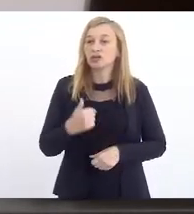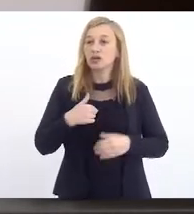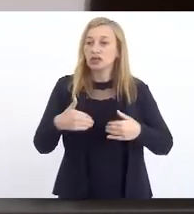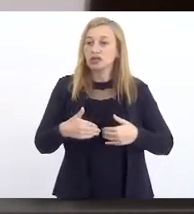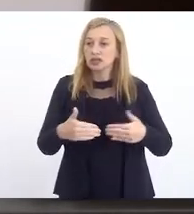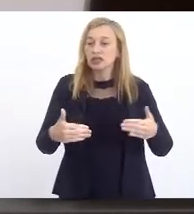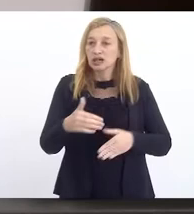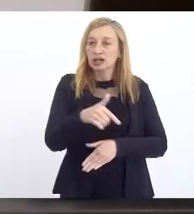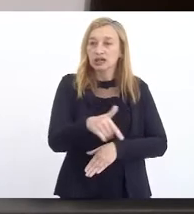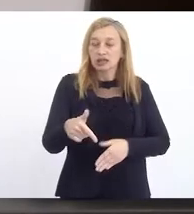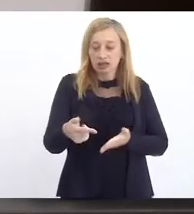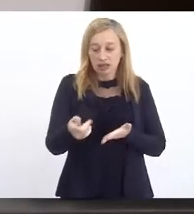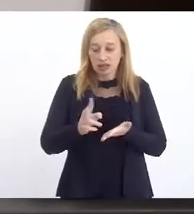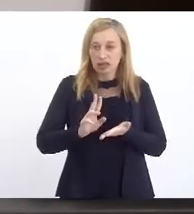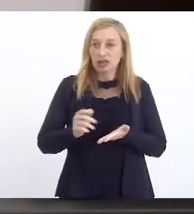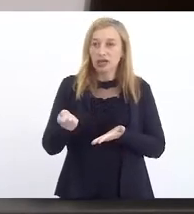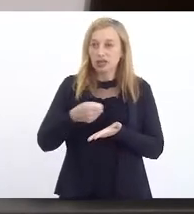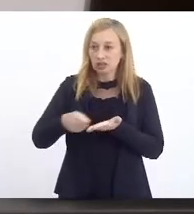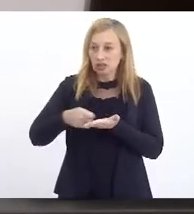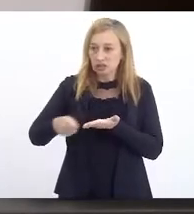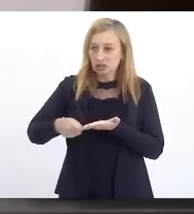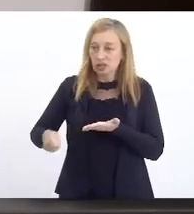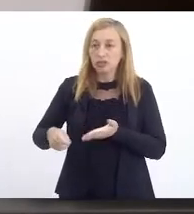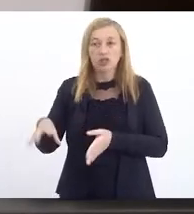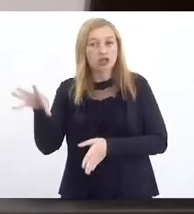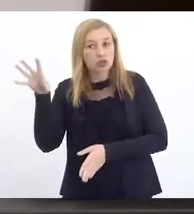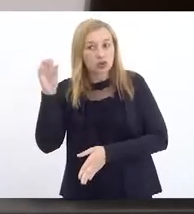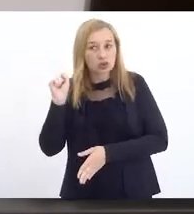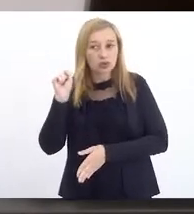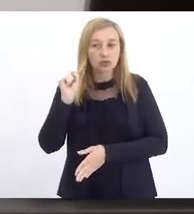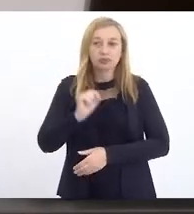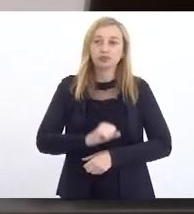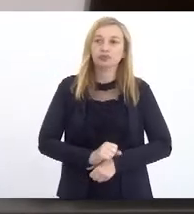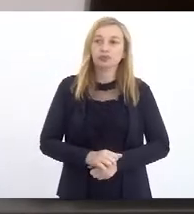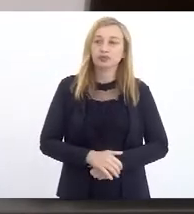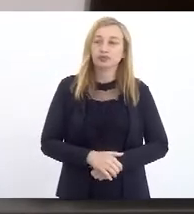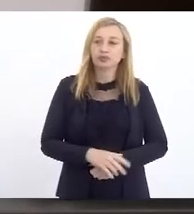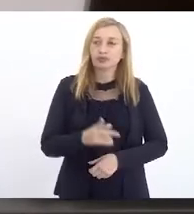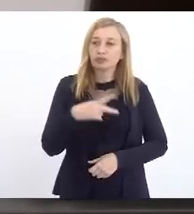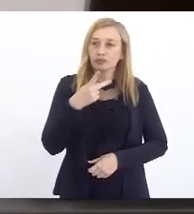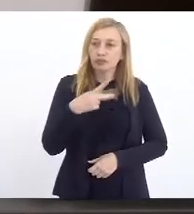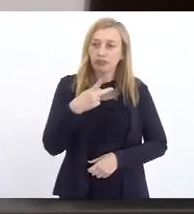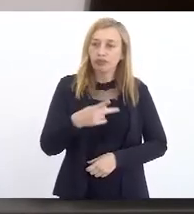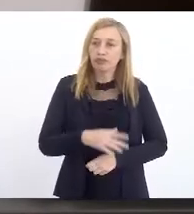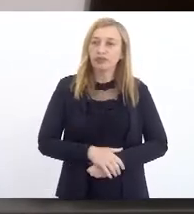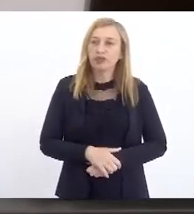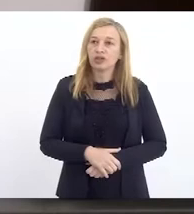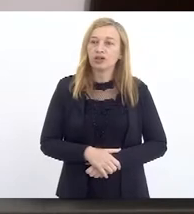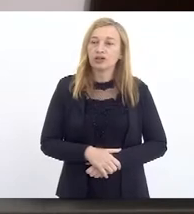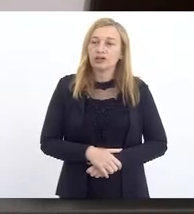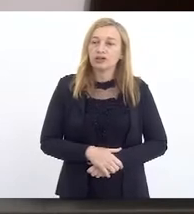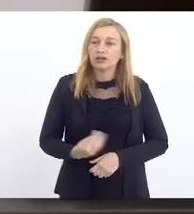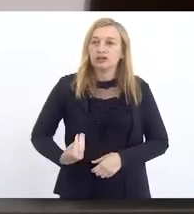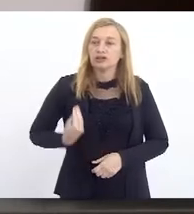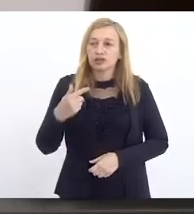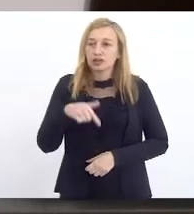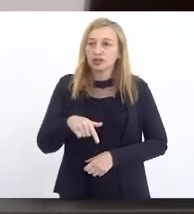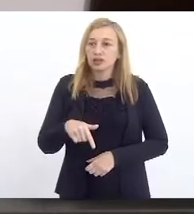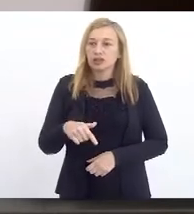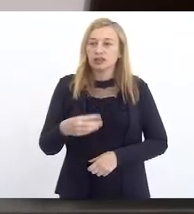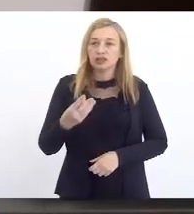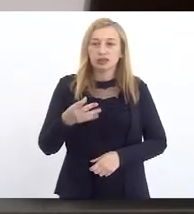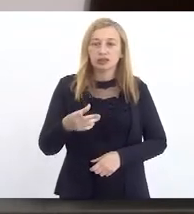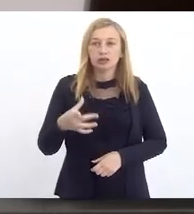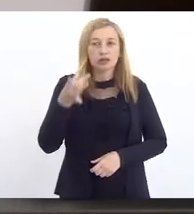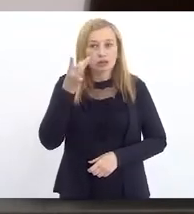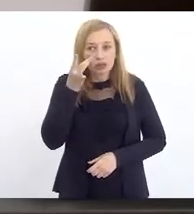aqui as inscrições para que a gente ouça a palavra dos que estão aqui presencialmente